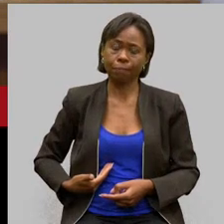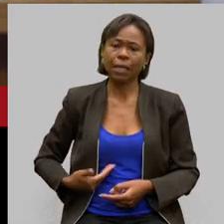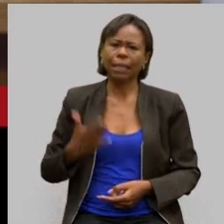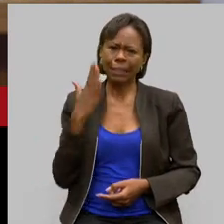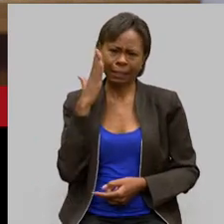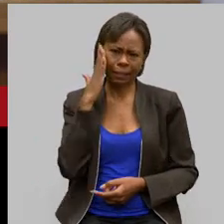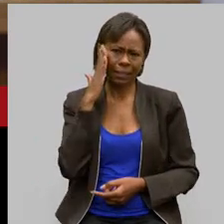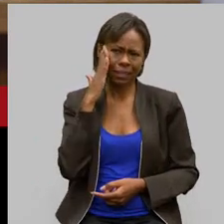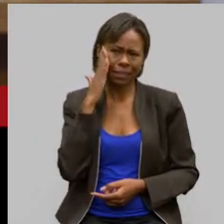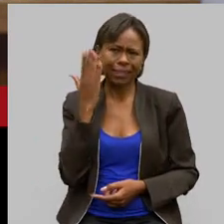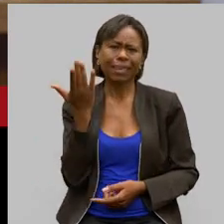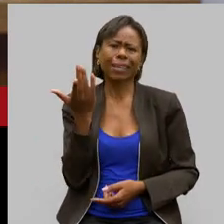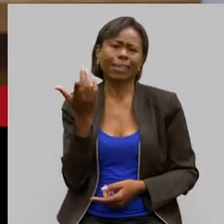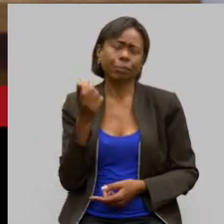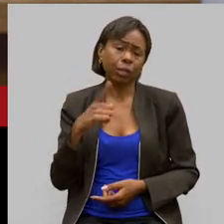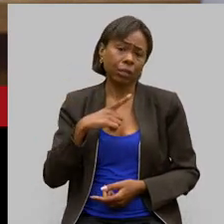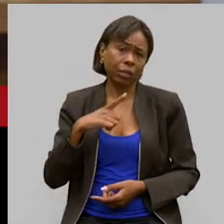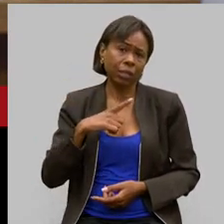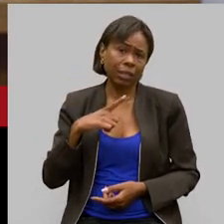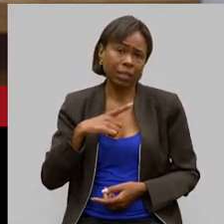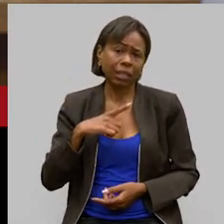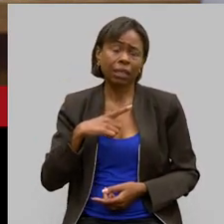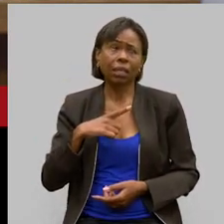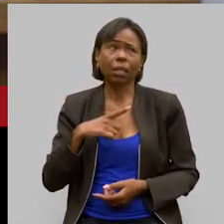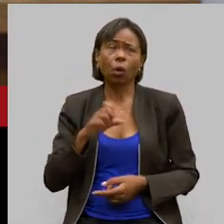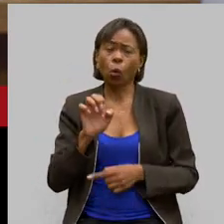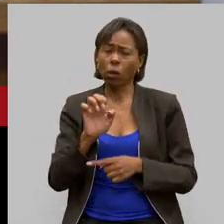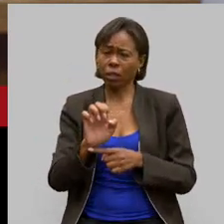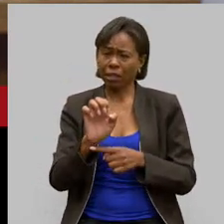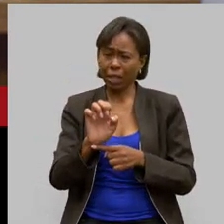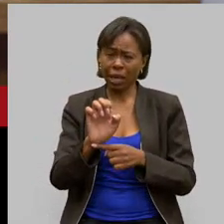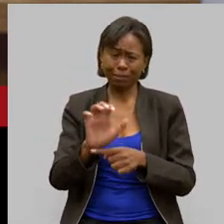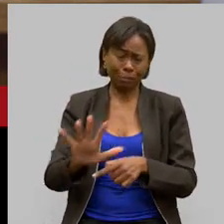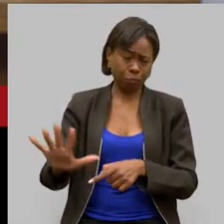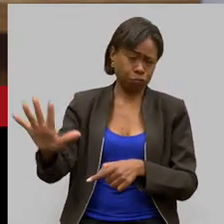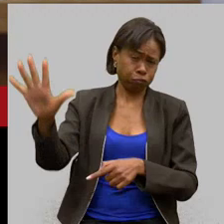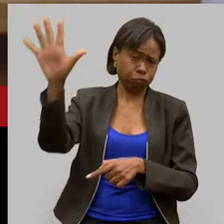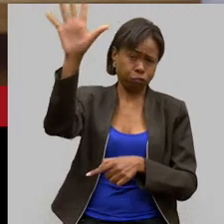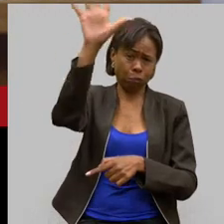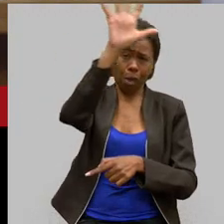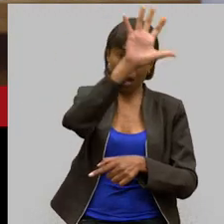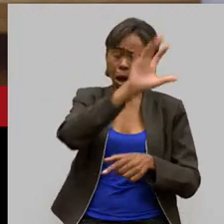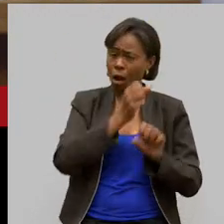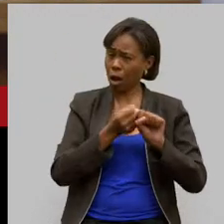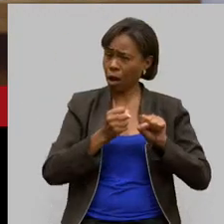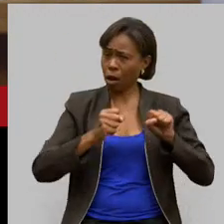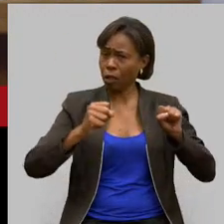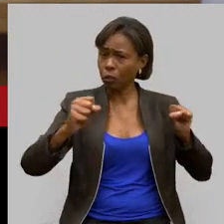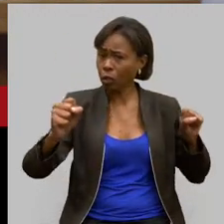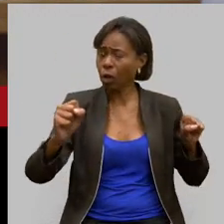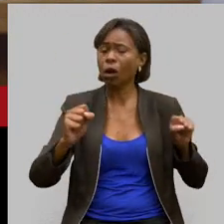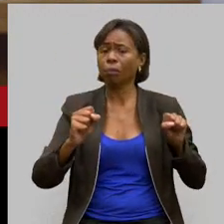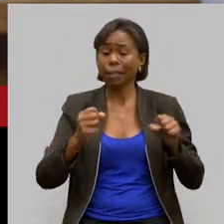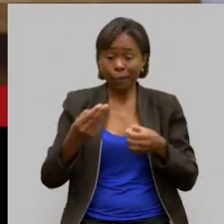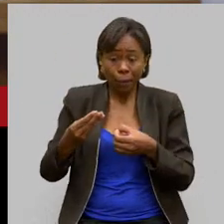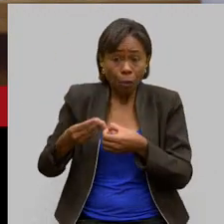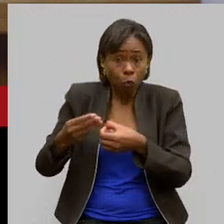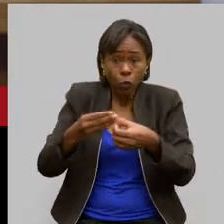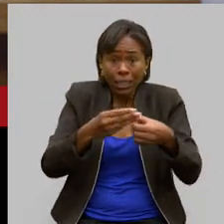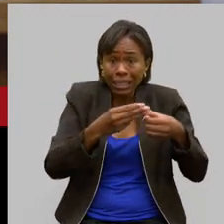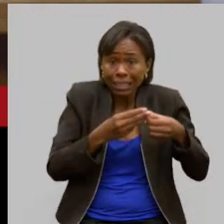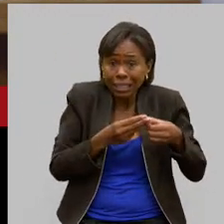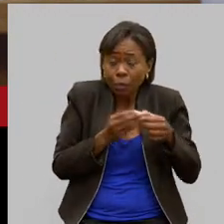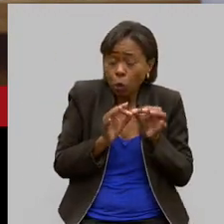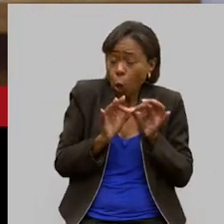problemas temos nós temos um estado enorme e do mesmo modo que Belo Horizonte me cobra os municípios longinos também me